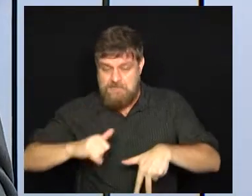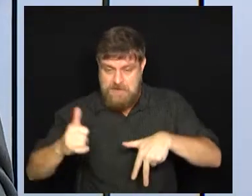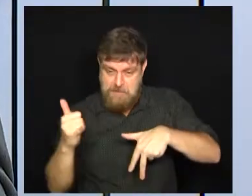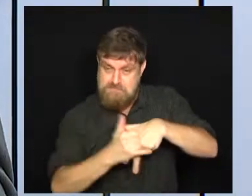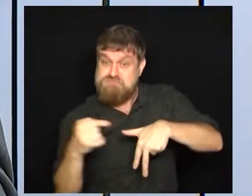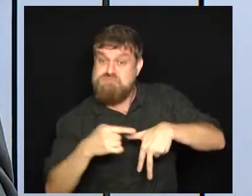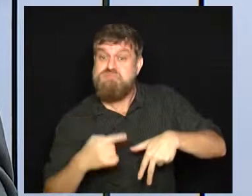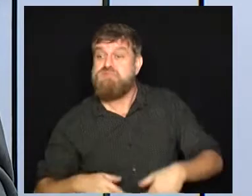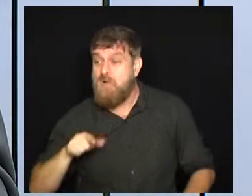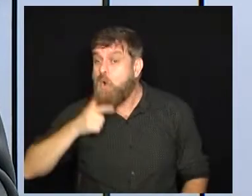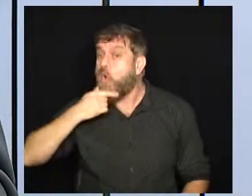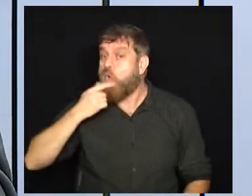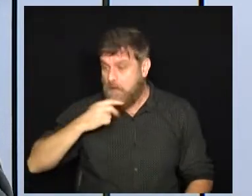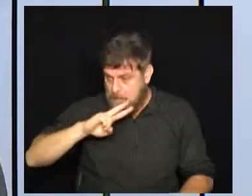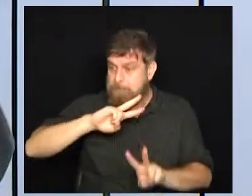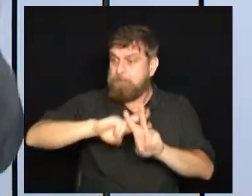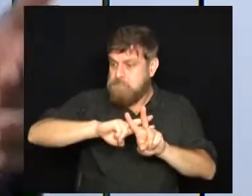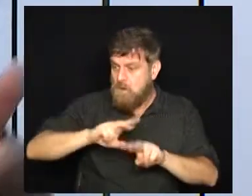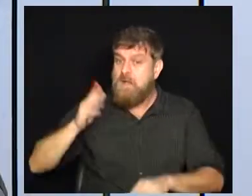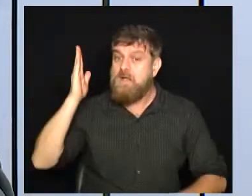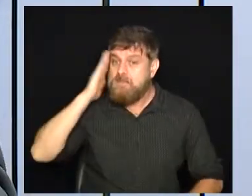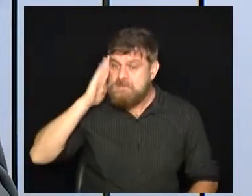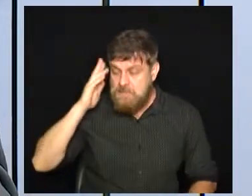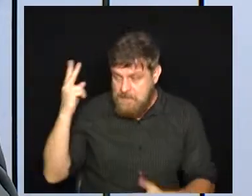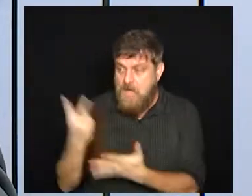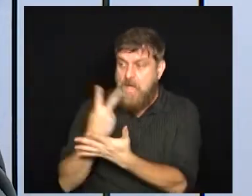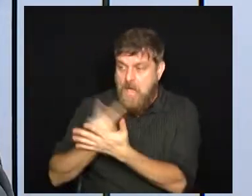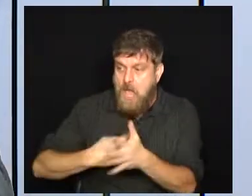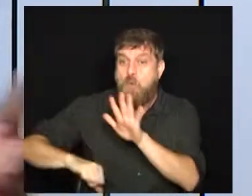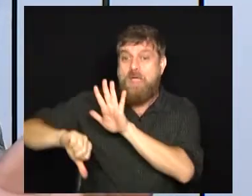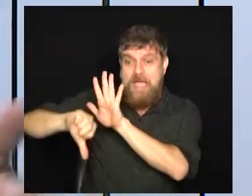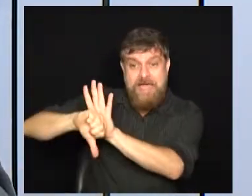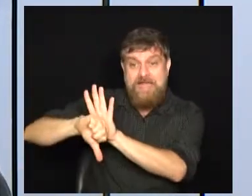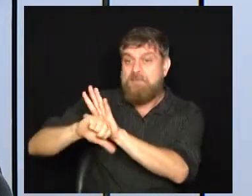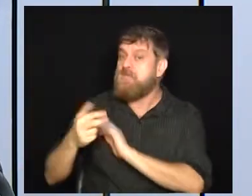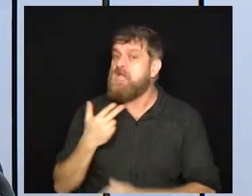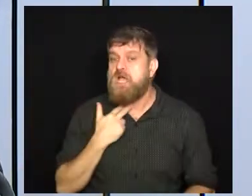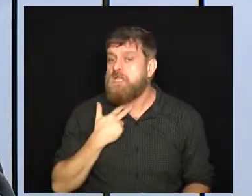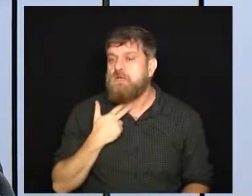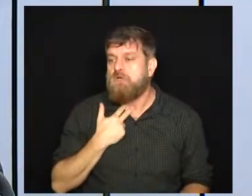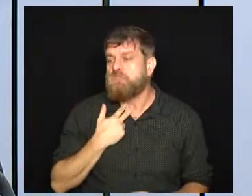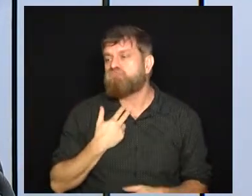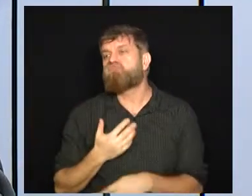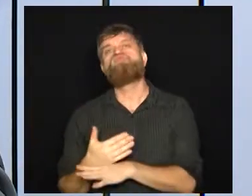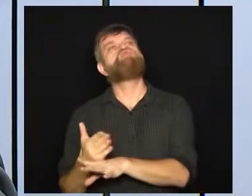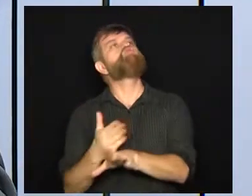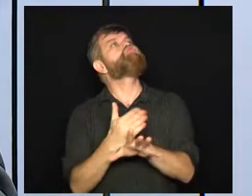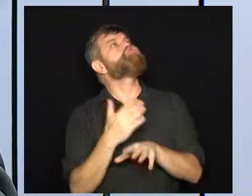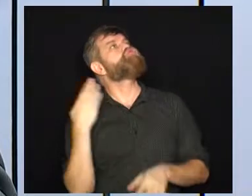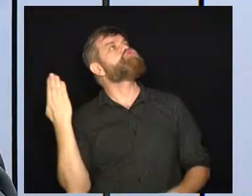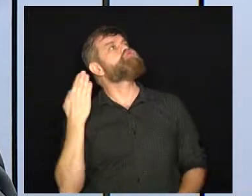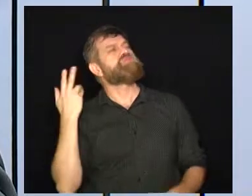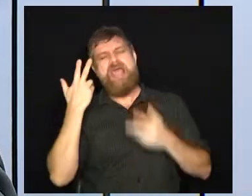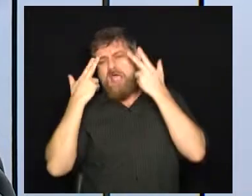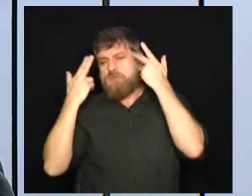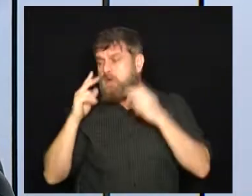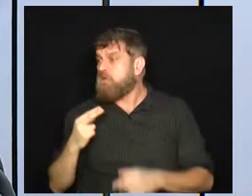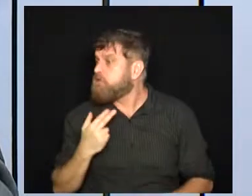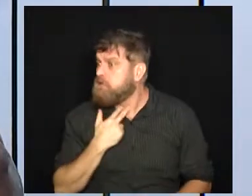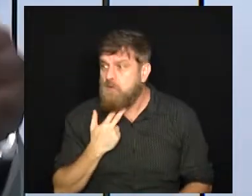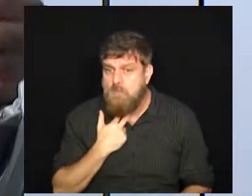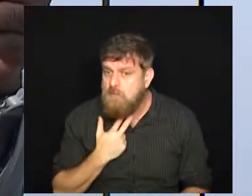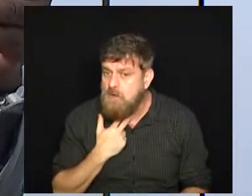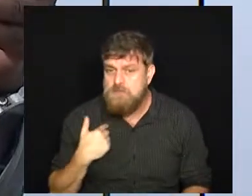da sociedade que esse tipo de crime não pode ficar por isso mesmo, mas o